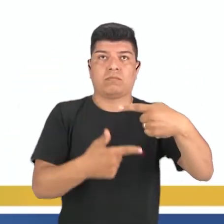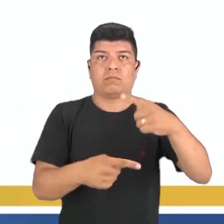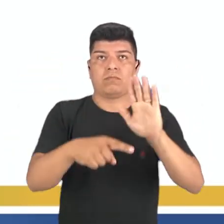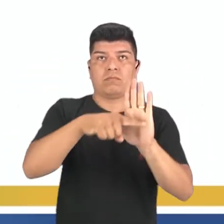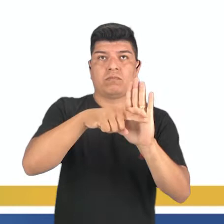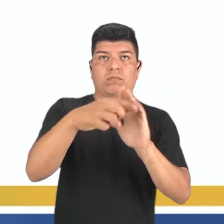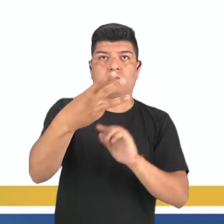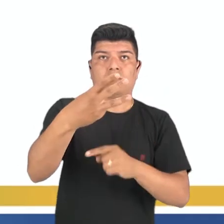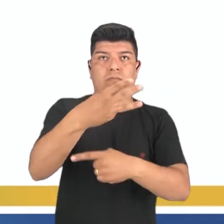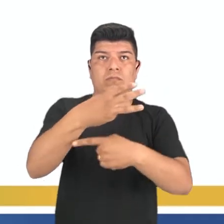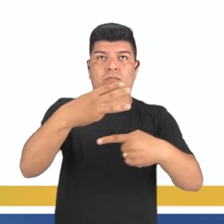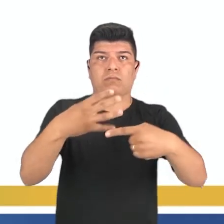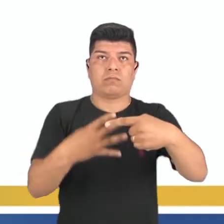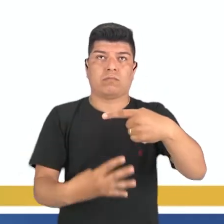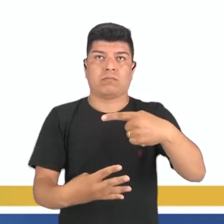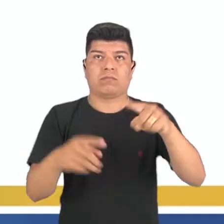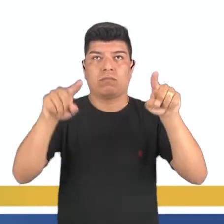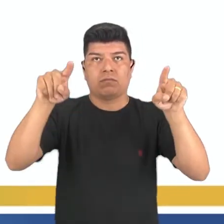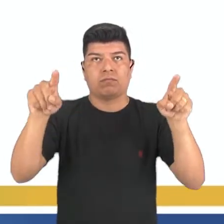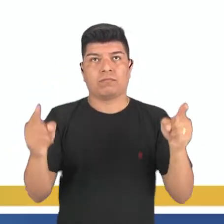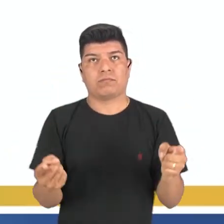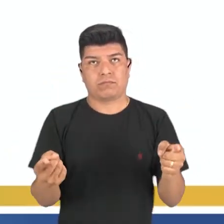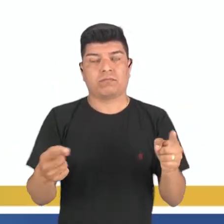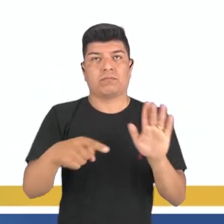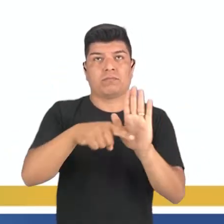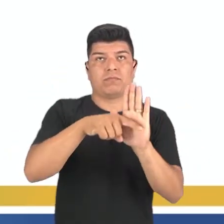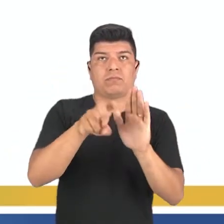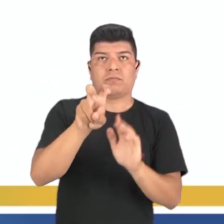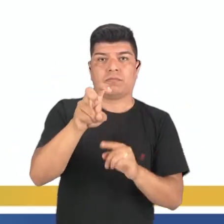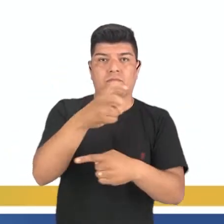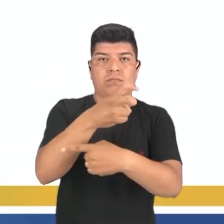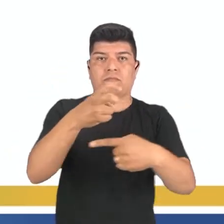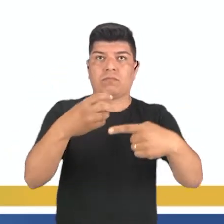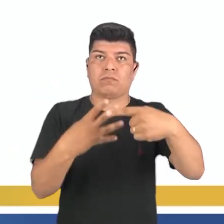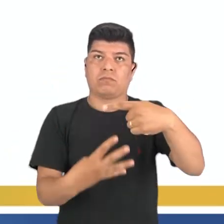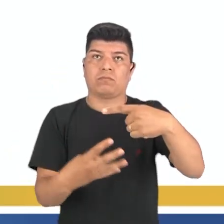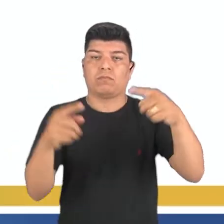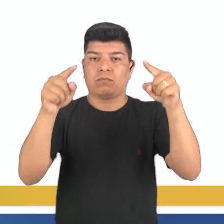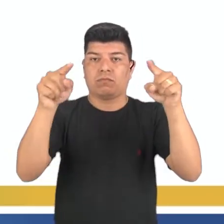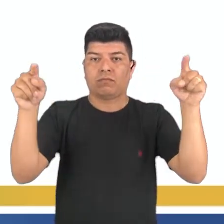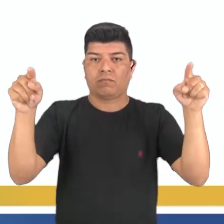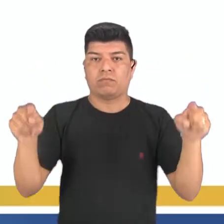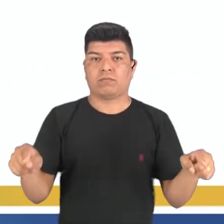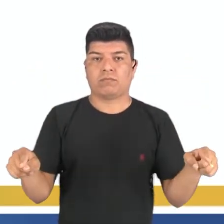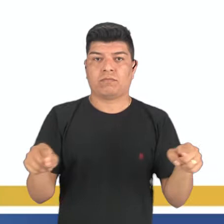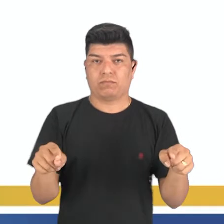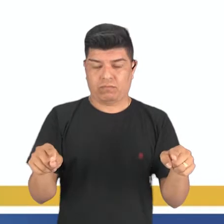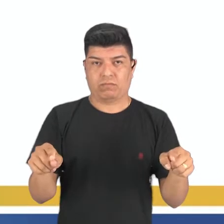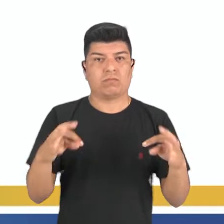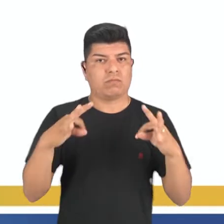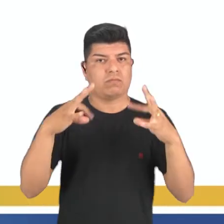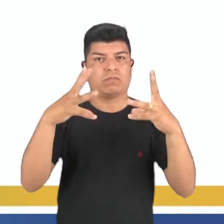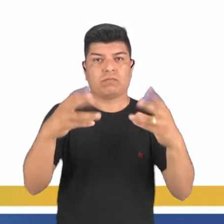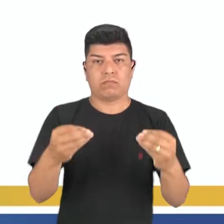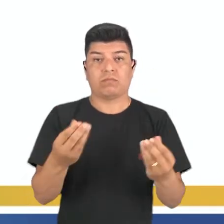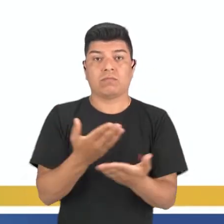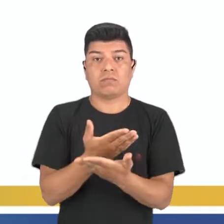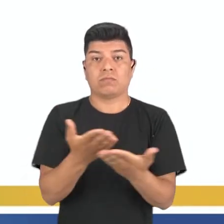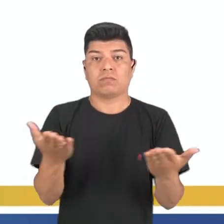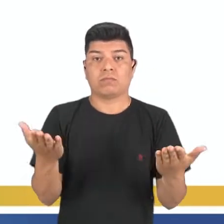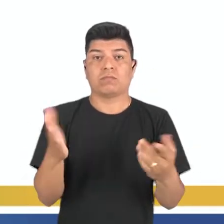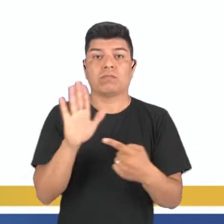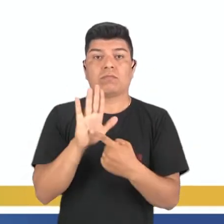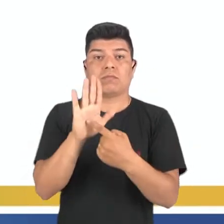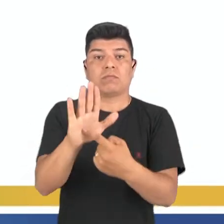menos 3/4, fecha parênteses, menos 5/4, fecha colchete. Essa expressão todinha aí, ela representa um